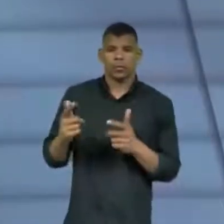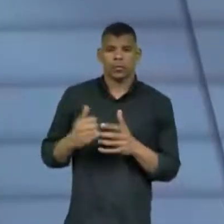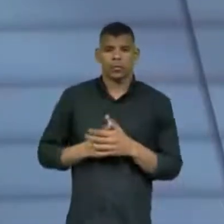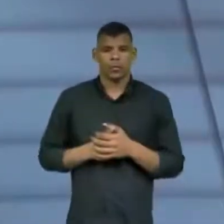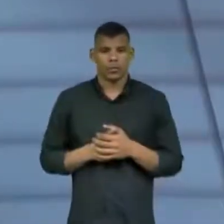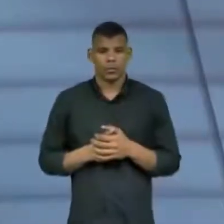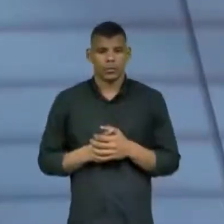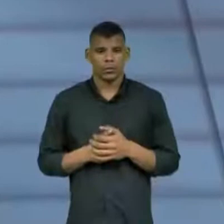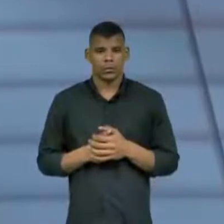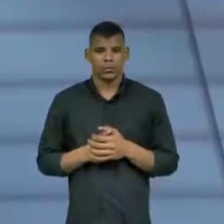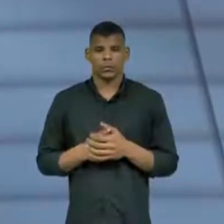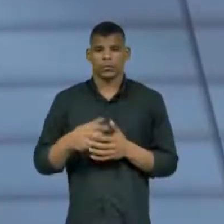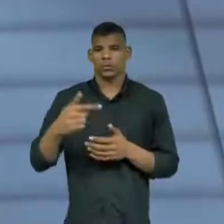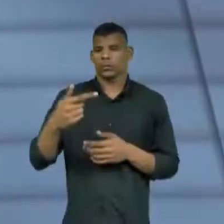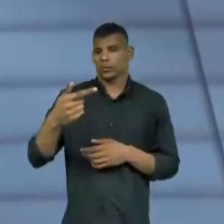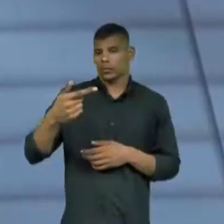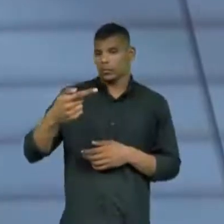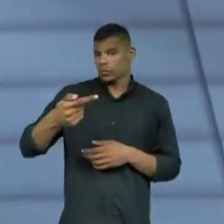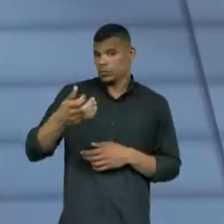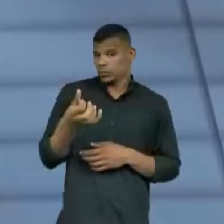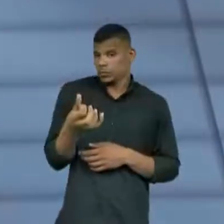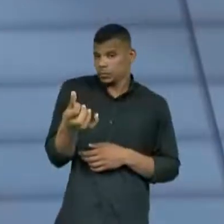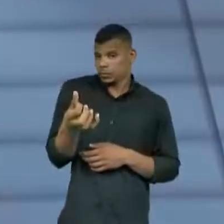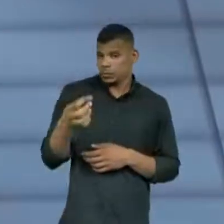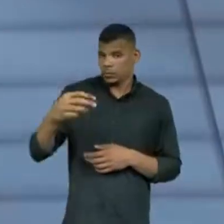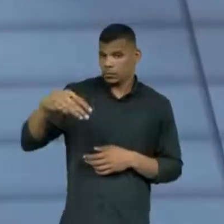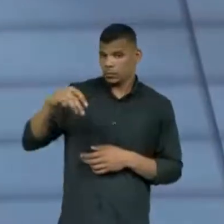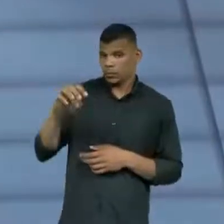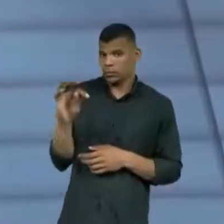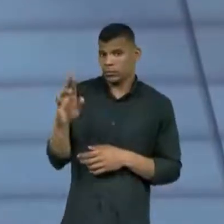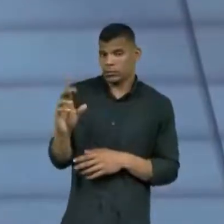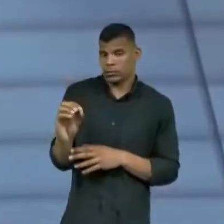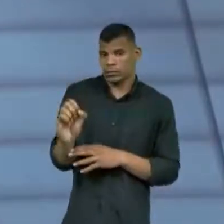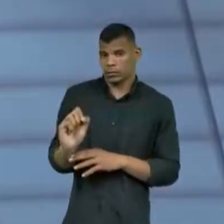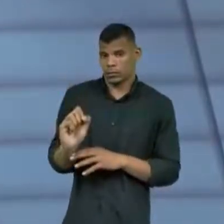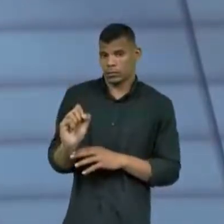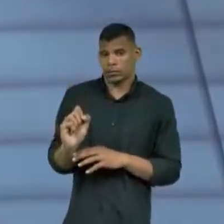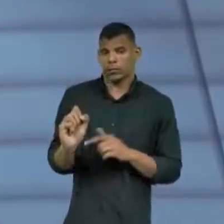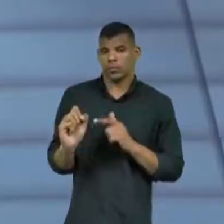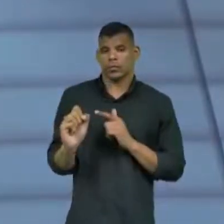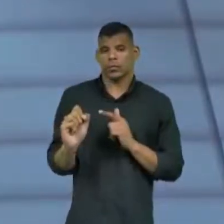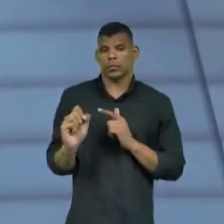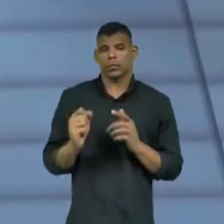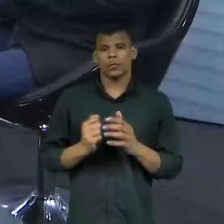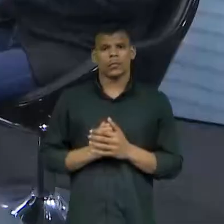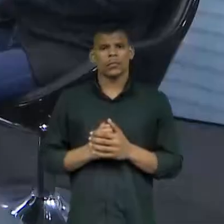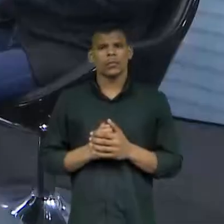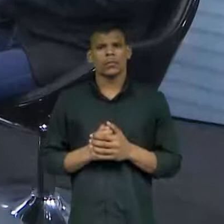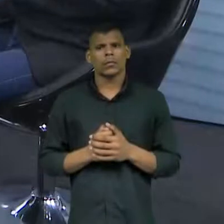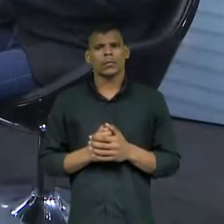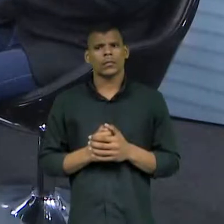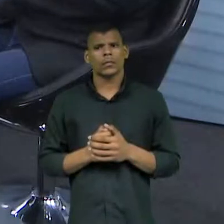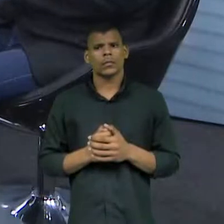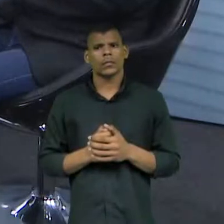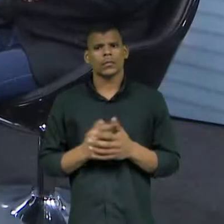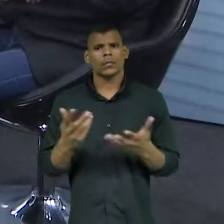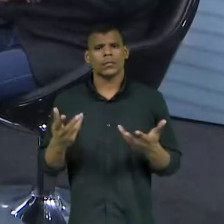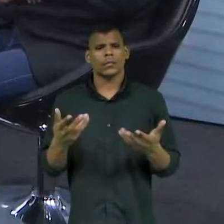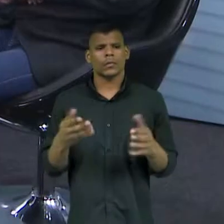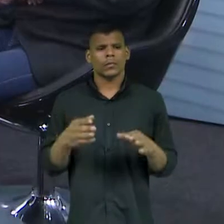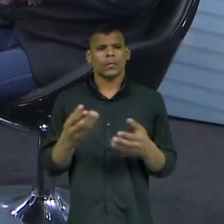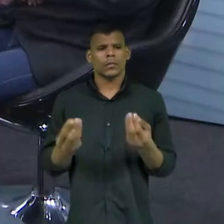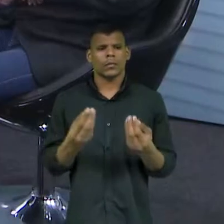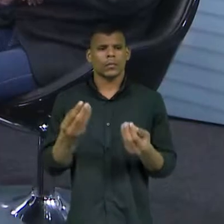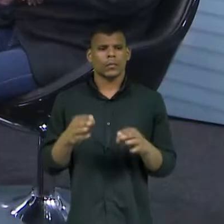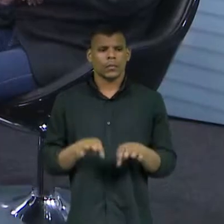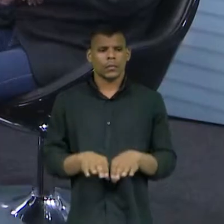É, 76 metros de... E aí a gente presenciou um negócio... Como é que ele se equilibrava? Eu agora fiquei curioso. Tipo